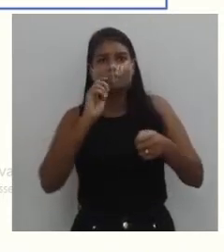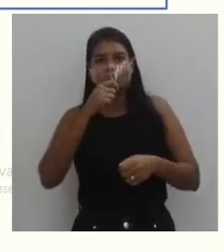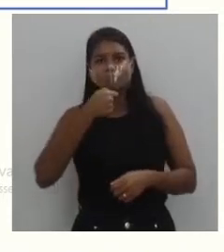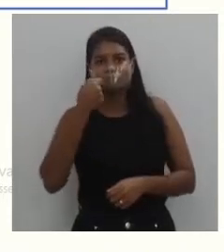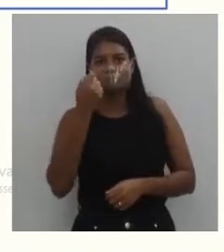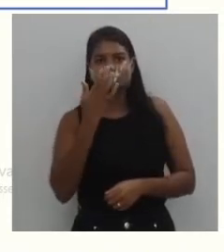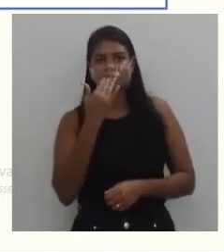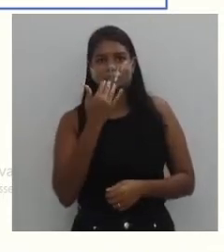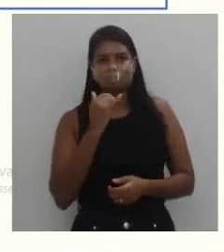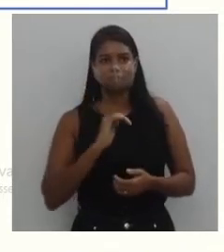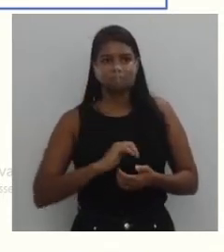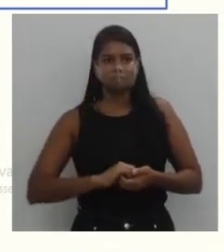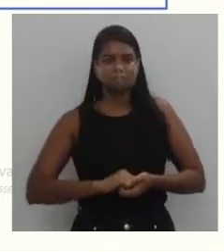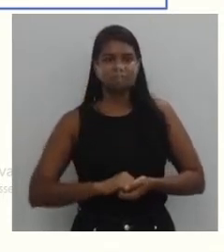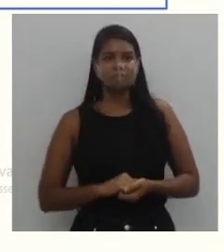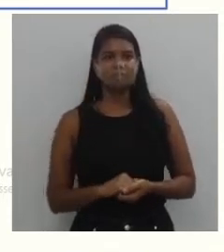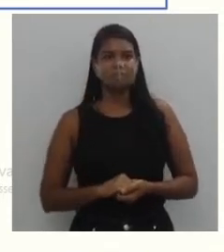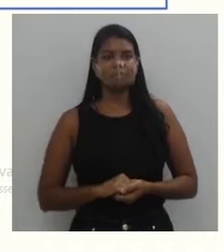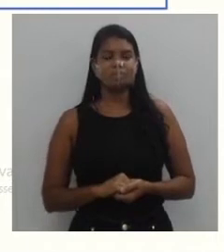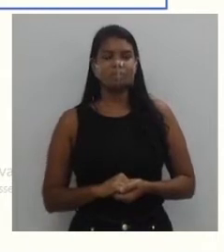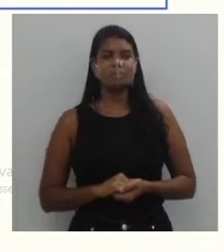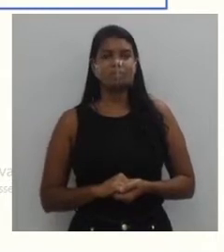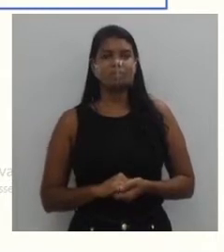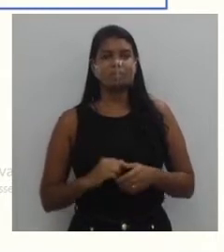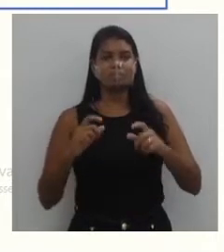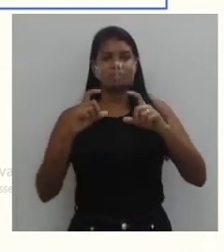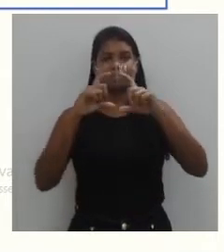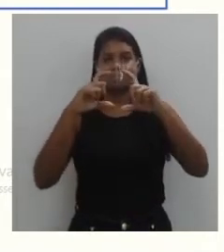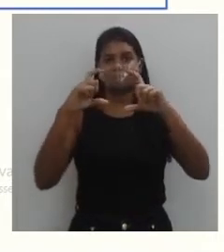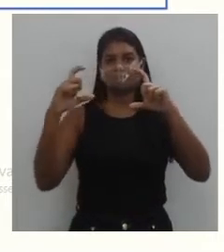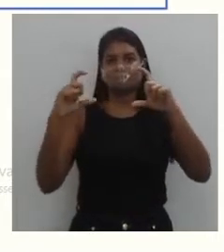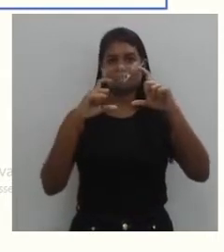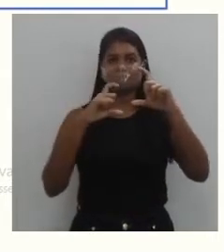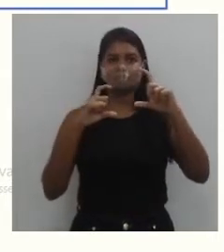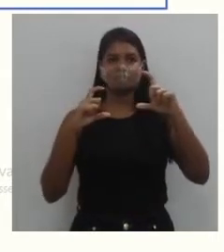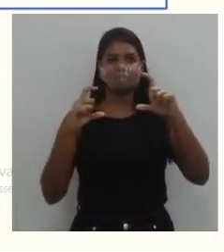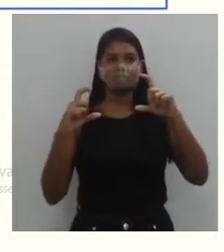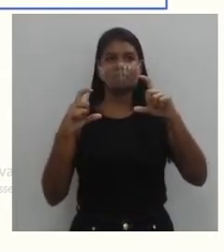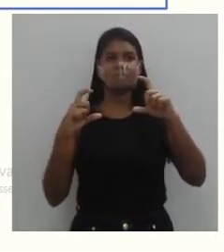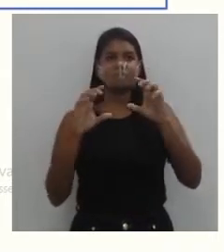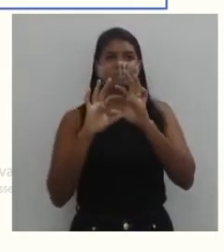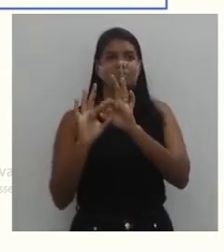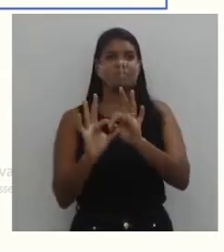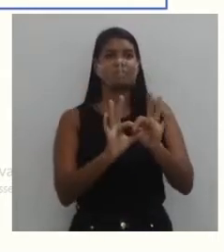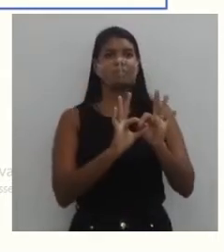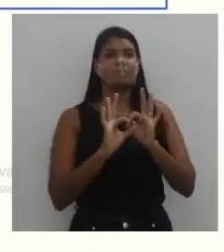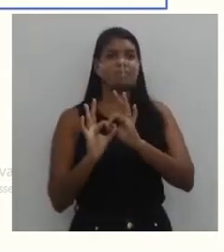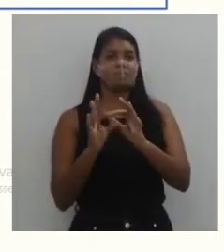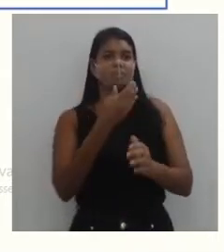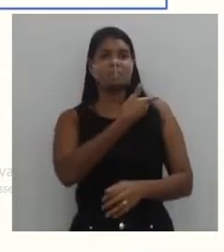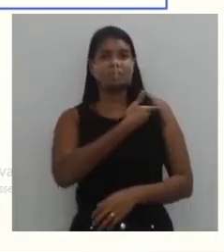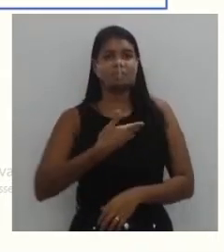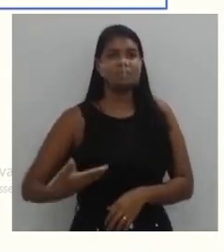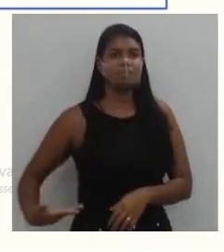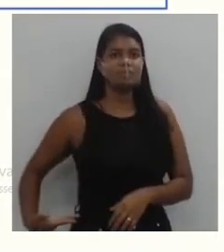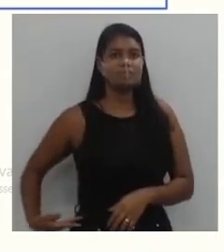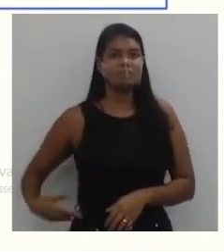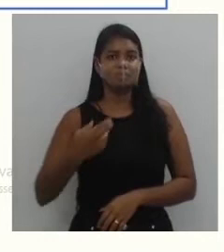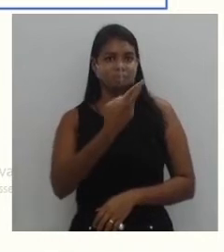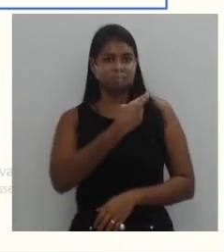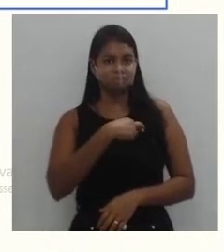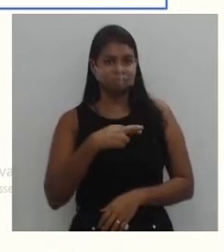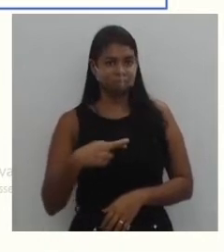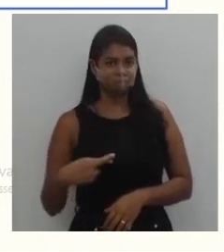a alimentação. Essa charge está mostrando justamente o quê? A união entre o governo e